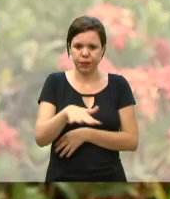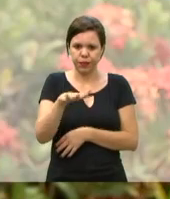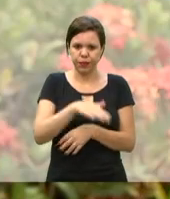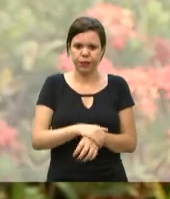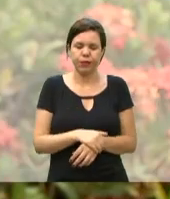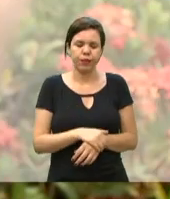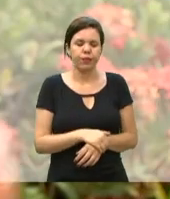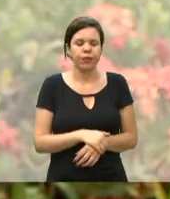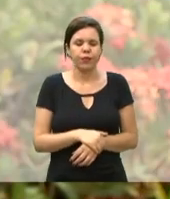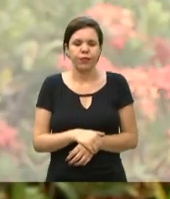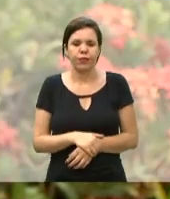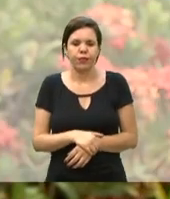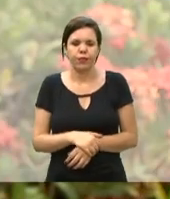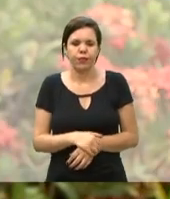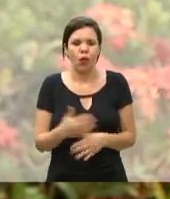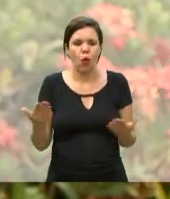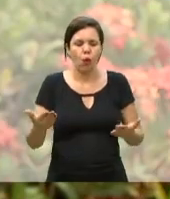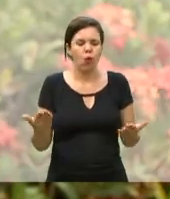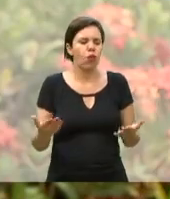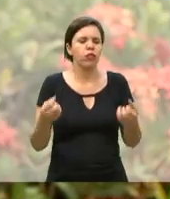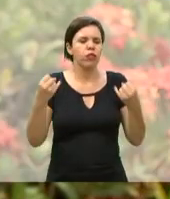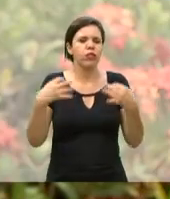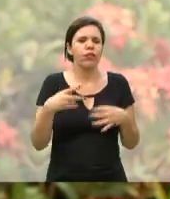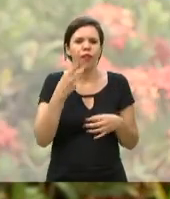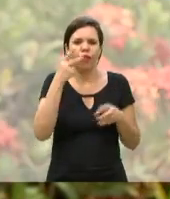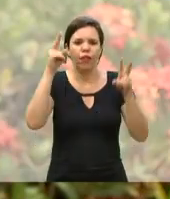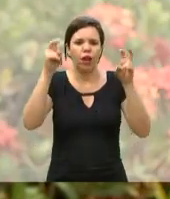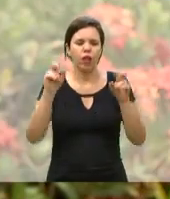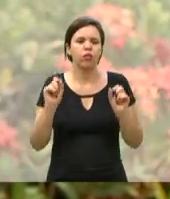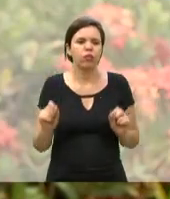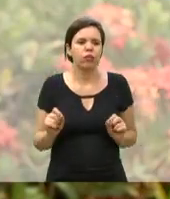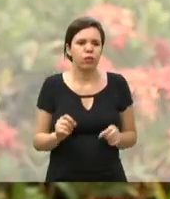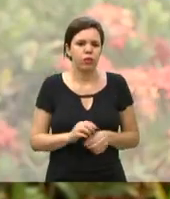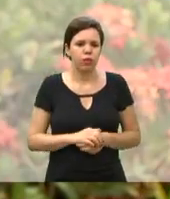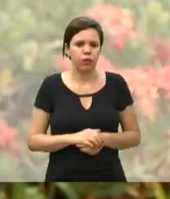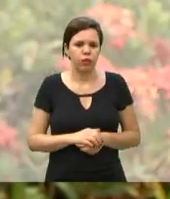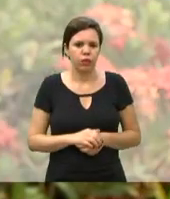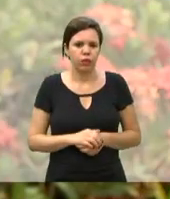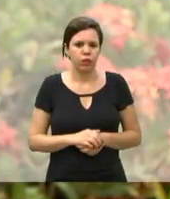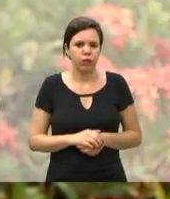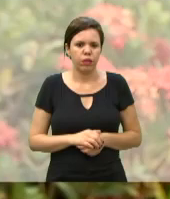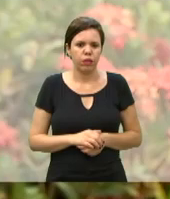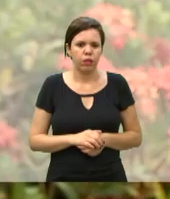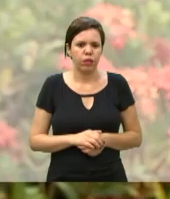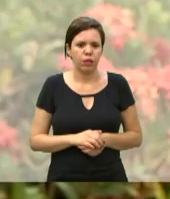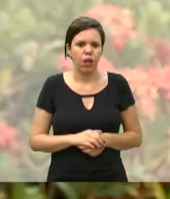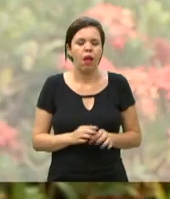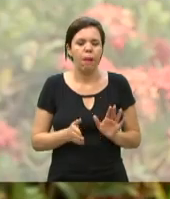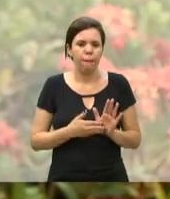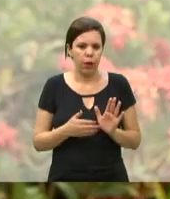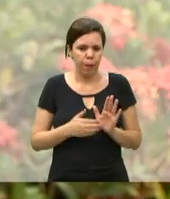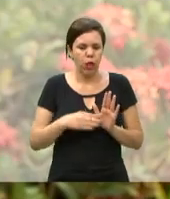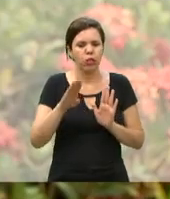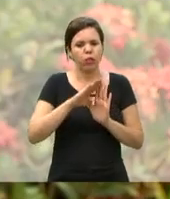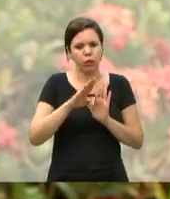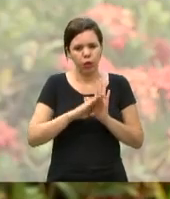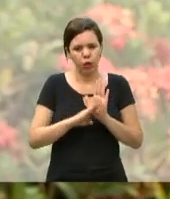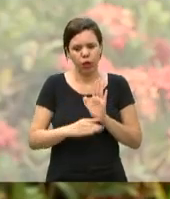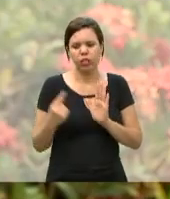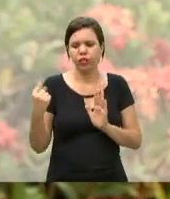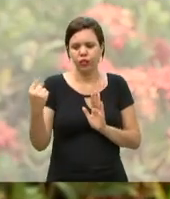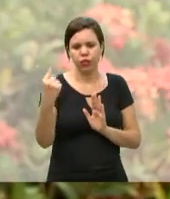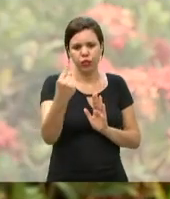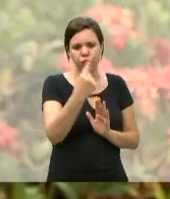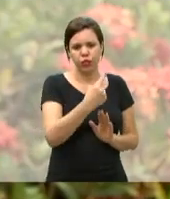de cada um. Isso, o que a gente chama hoje de... É muito a proposta de um programa